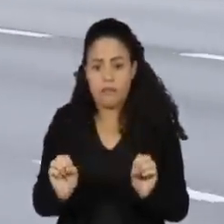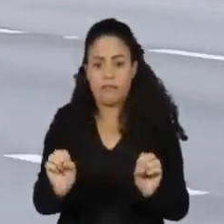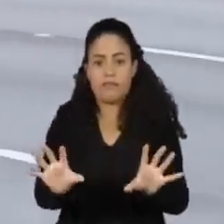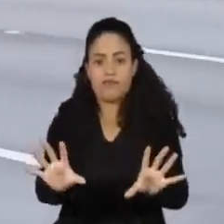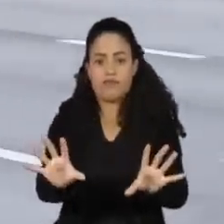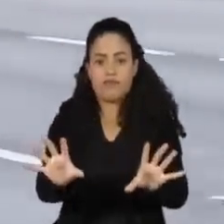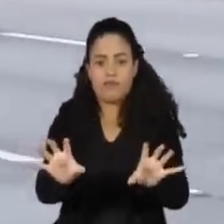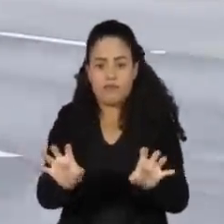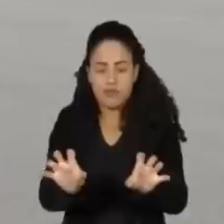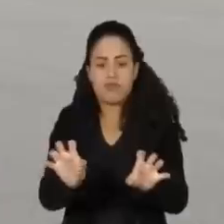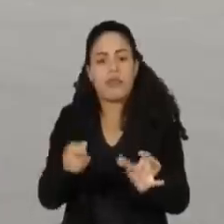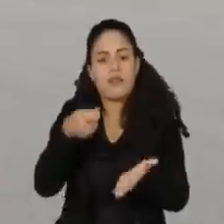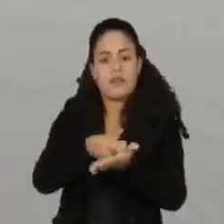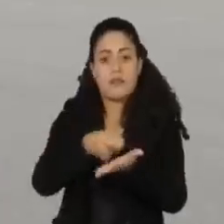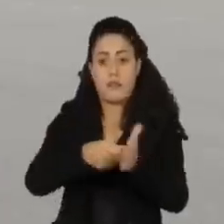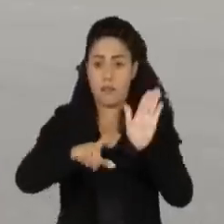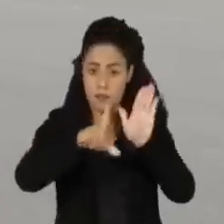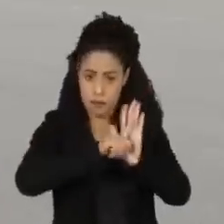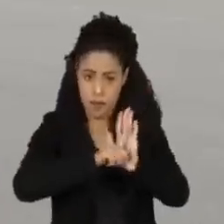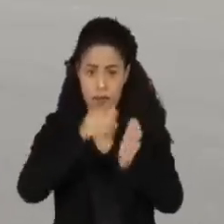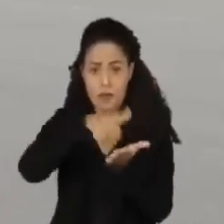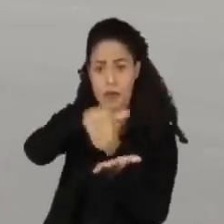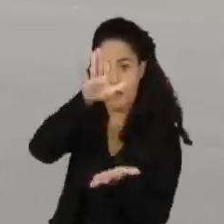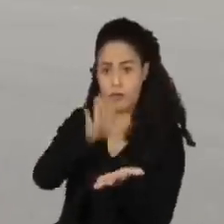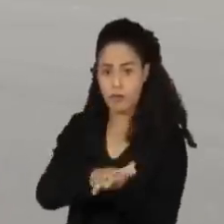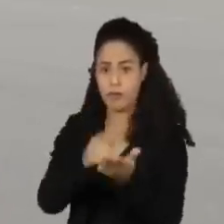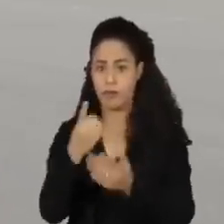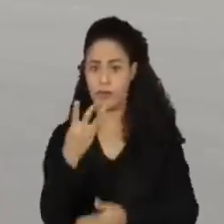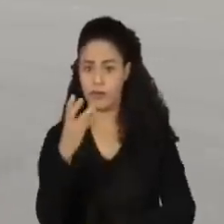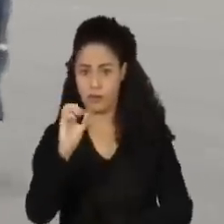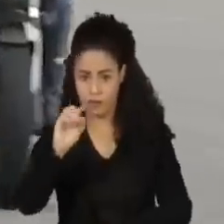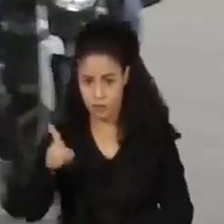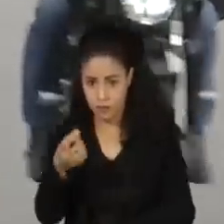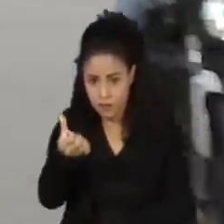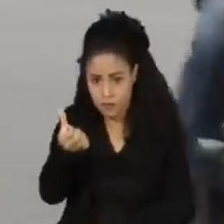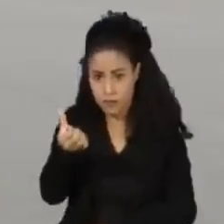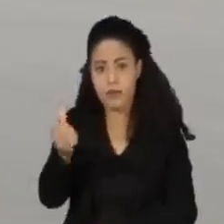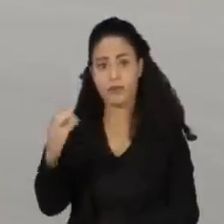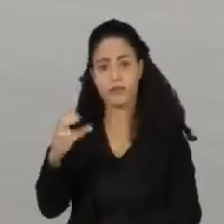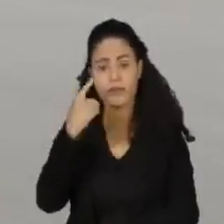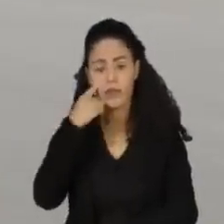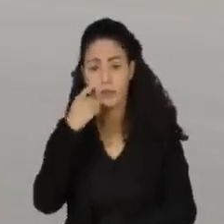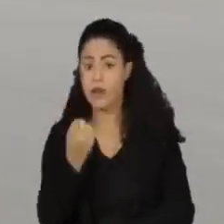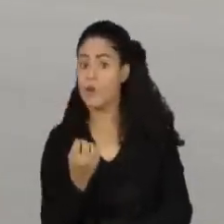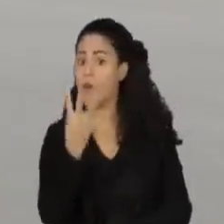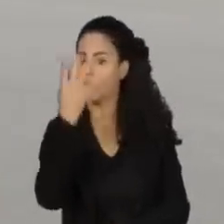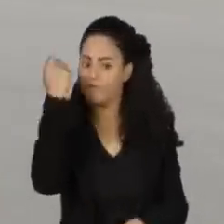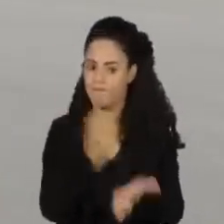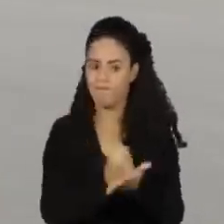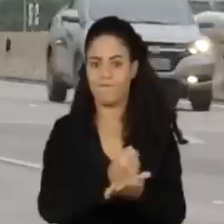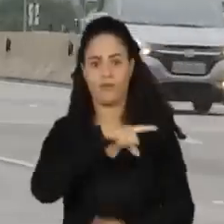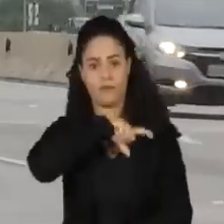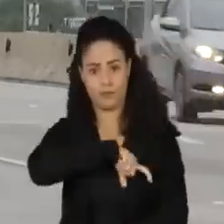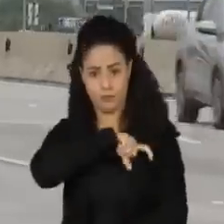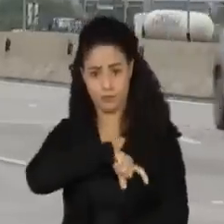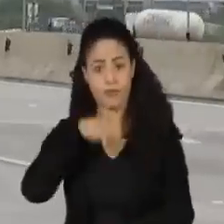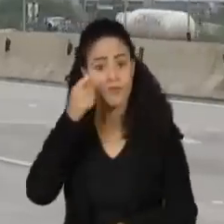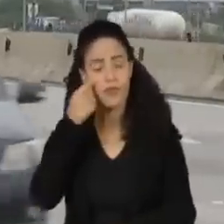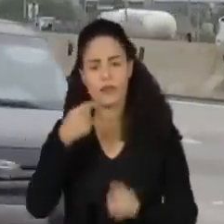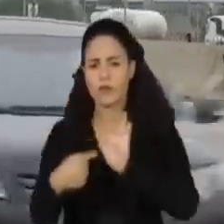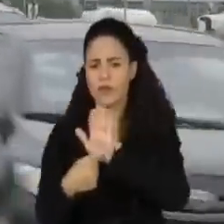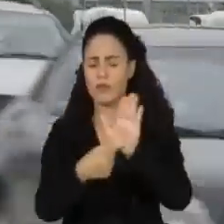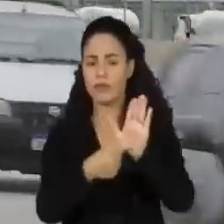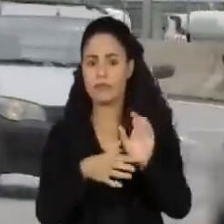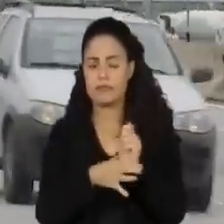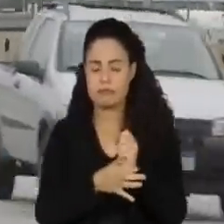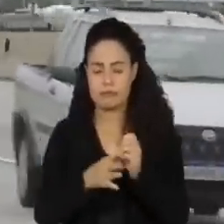condições determinadas pela lei. A multa é de R$ 130,00 e 4 pontos na carteira. O aumento da insegurança